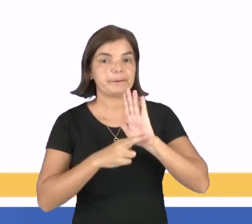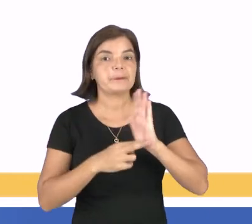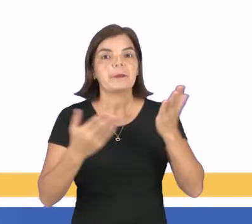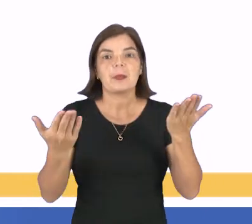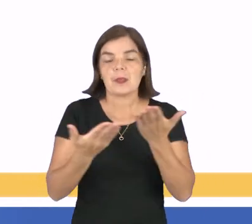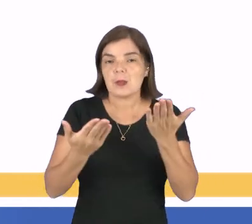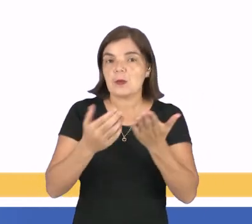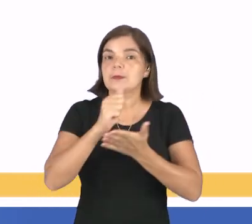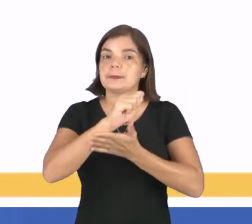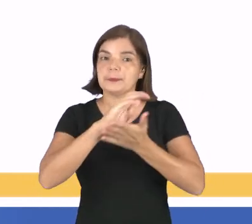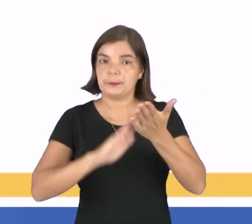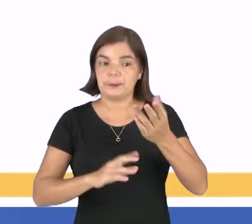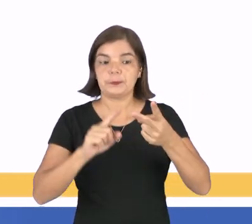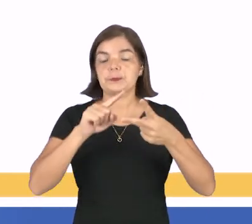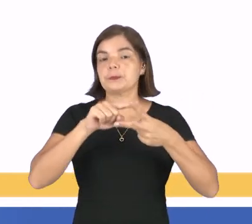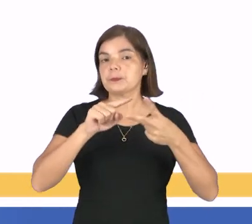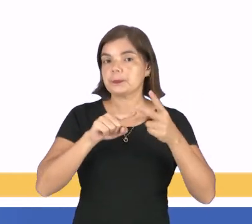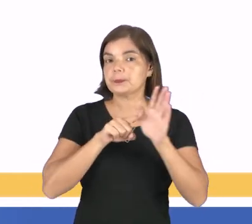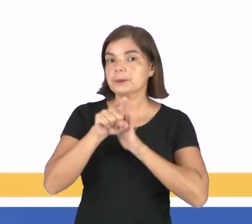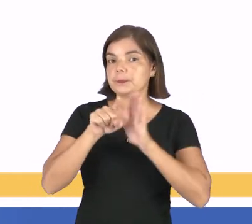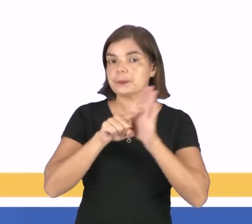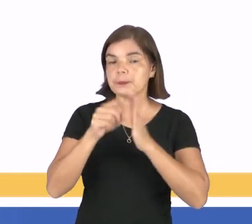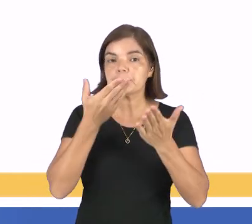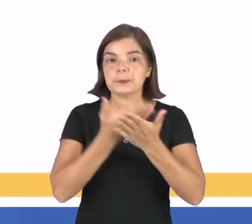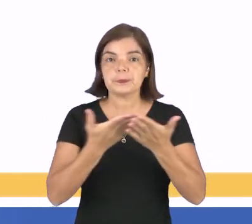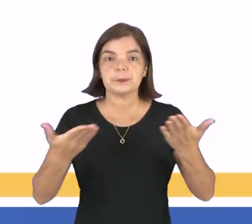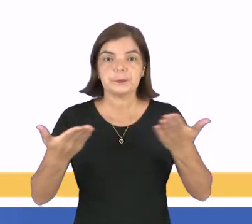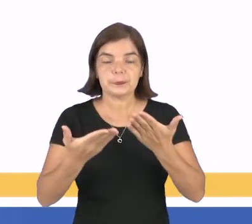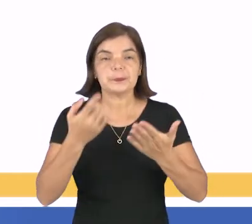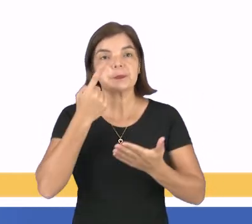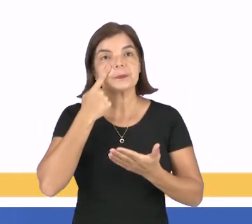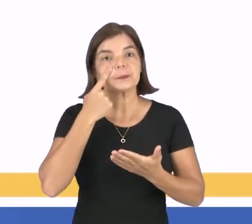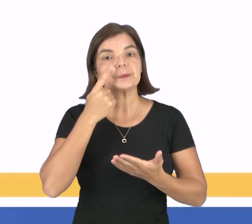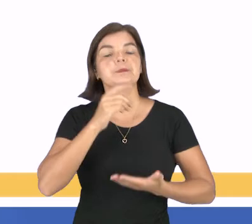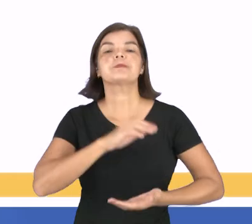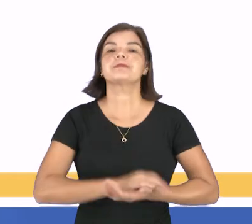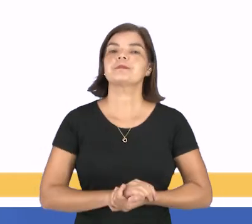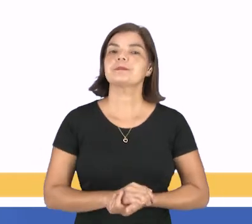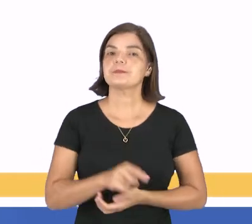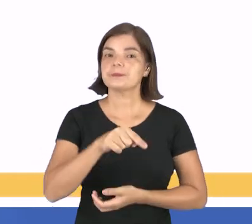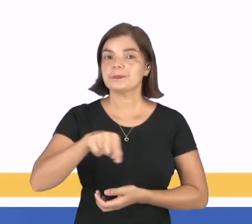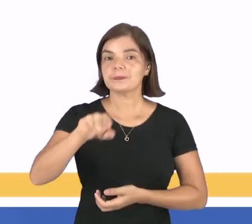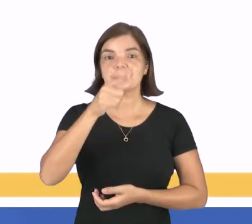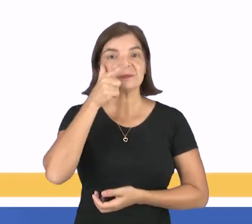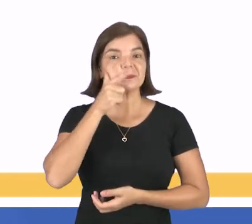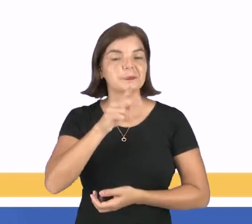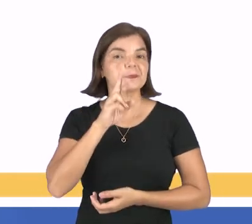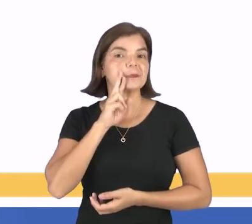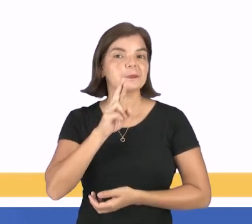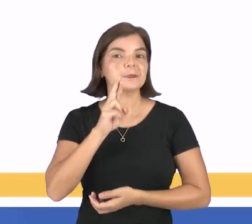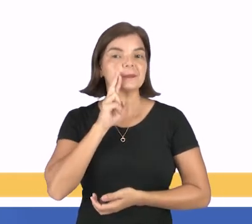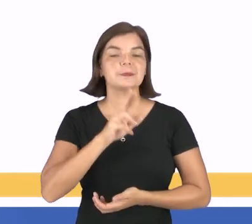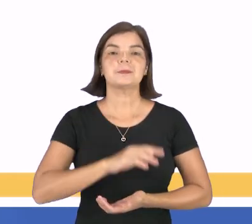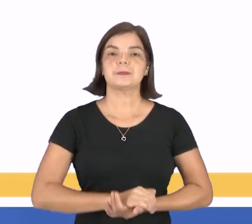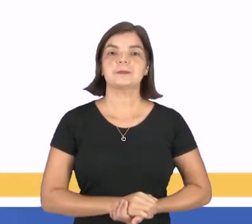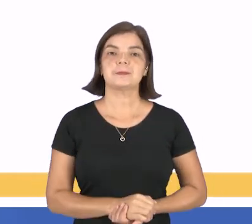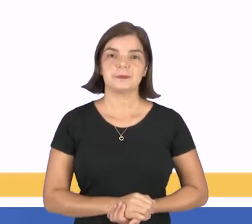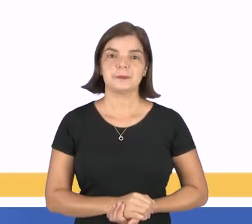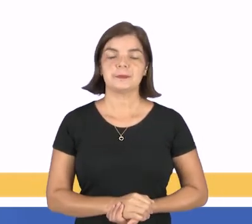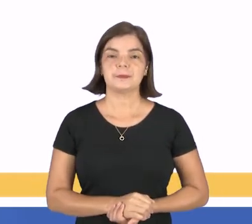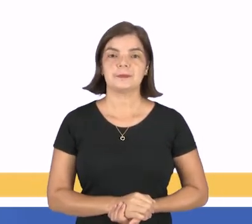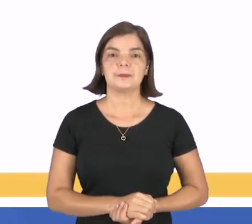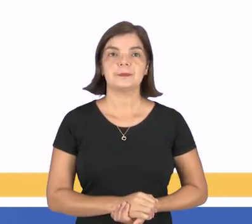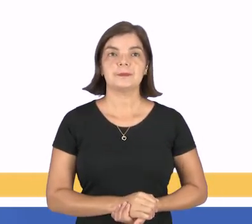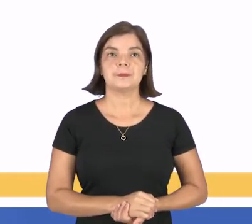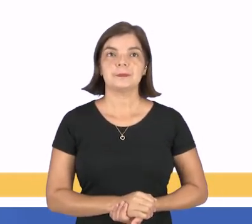agora praticar duas questões sobre o que a gente estudou hoje. Vamos lá para ver se você vai conseguir acertar essas duas questões? Então,